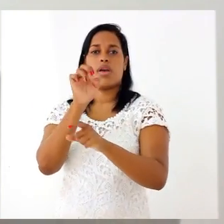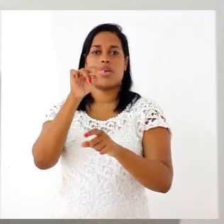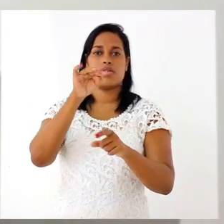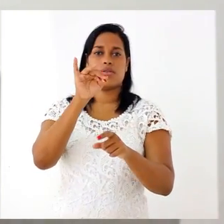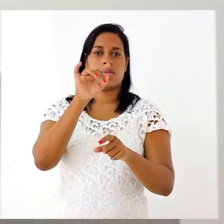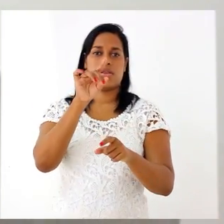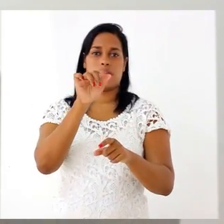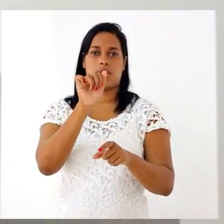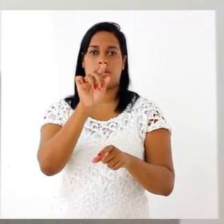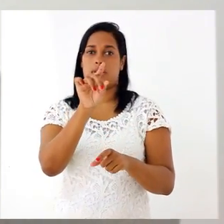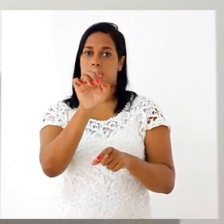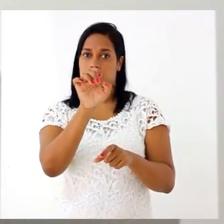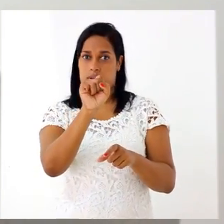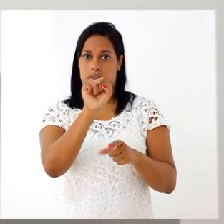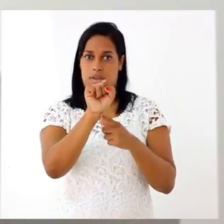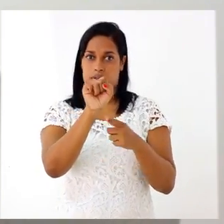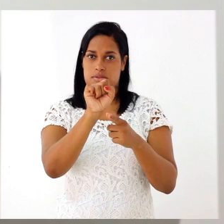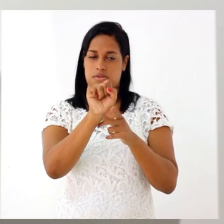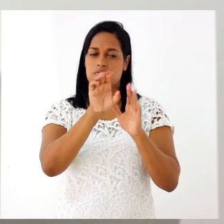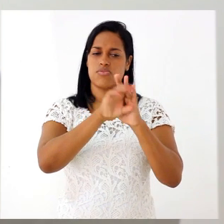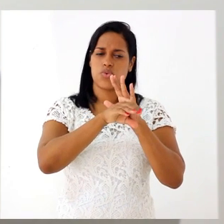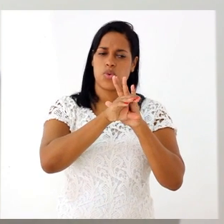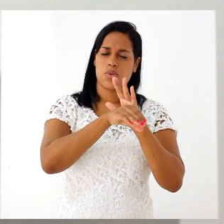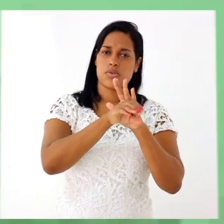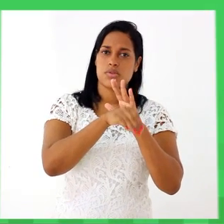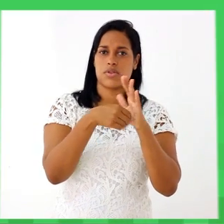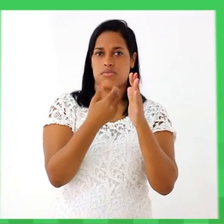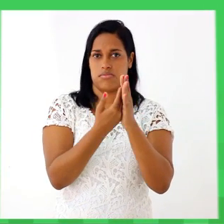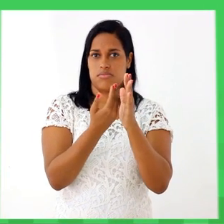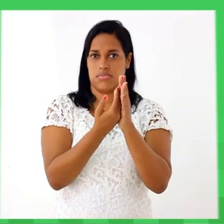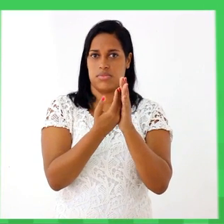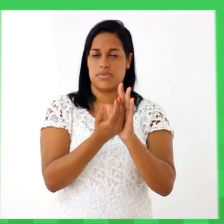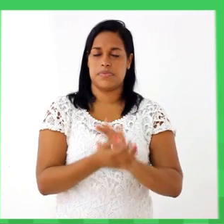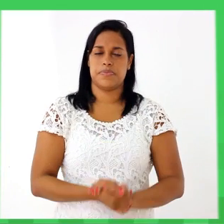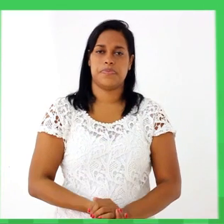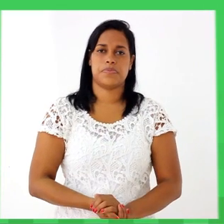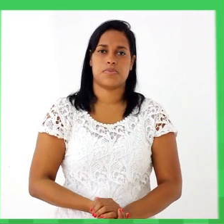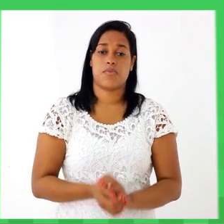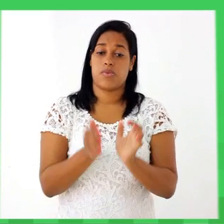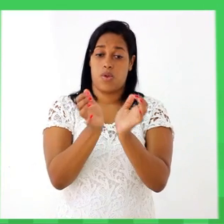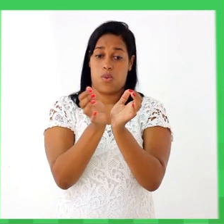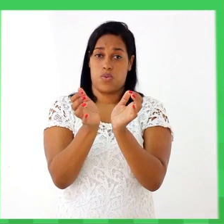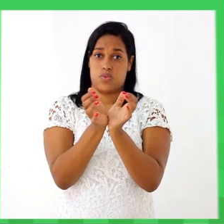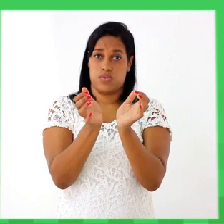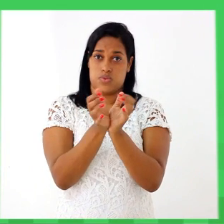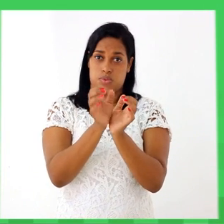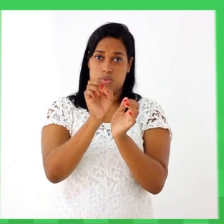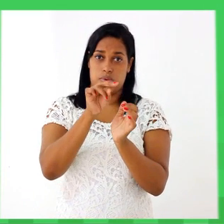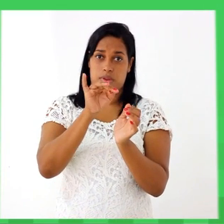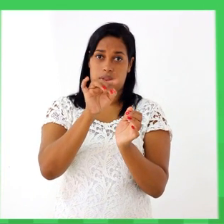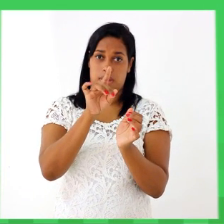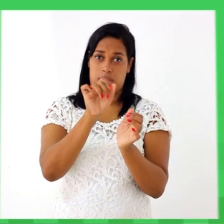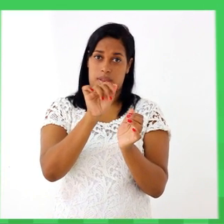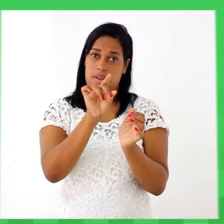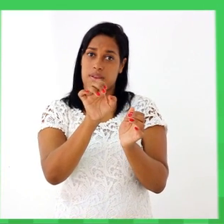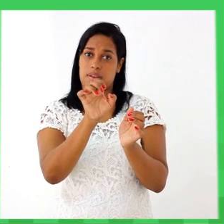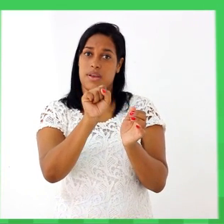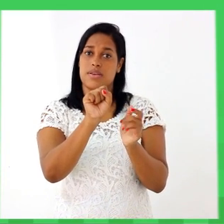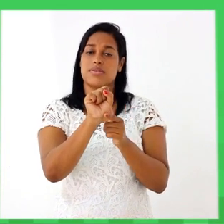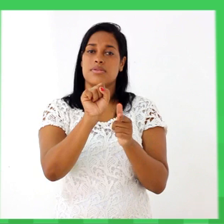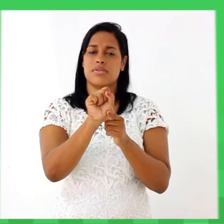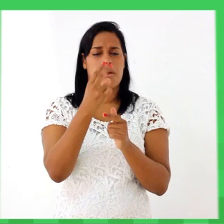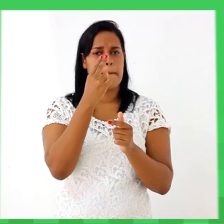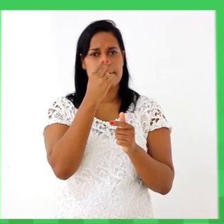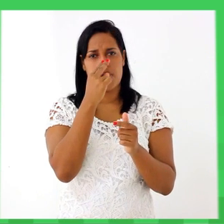para exercitar esses conceitos. Um conjunto de entidades é o conjunto que abrange entidades do mesmo